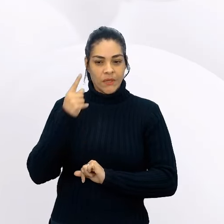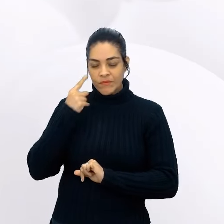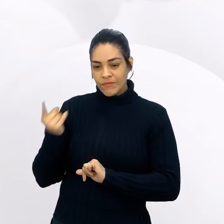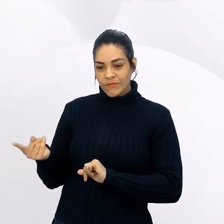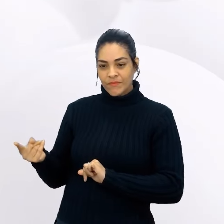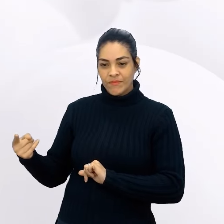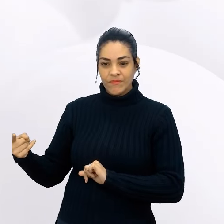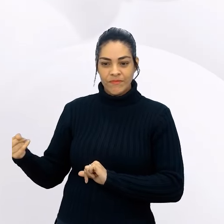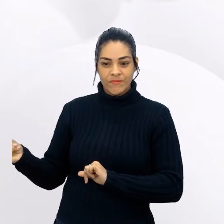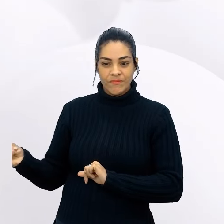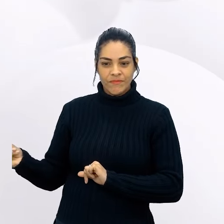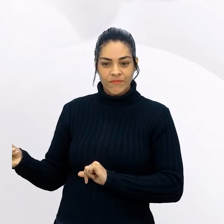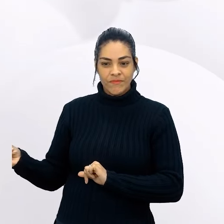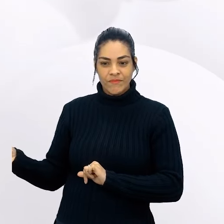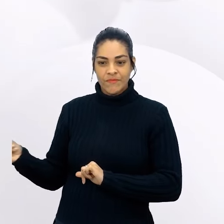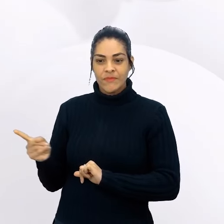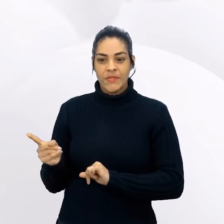EFAP temos